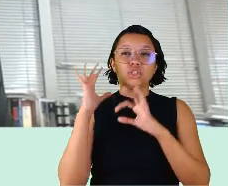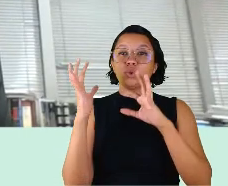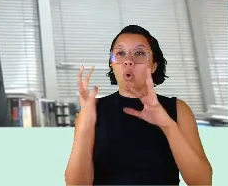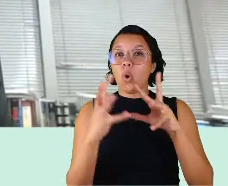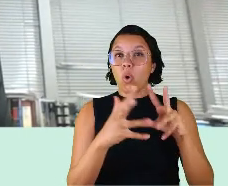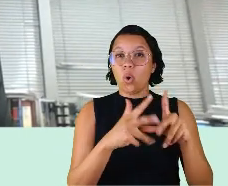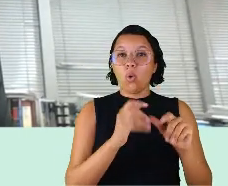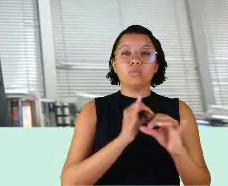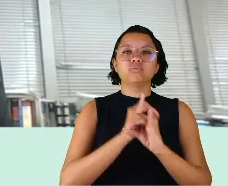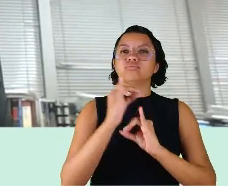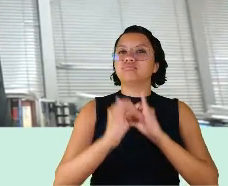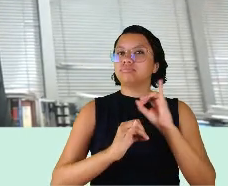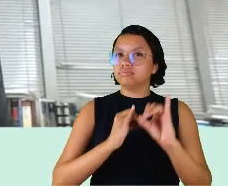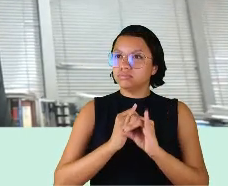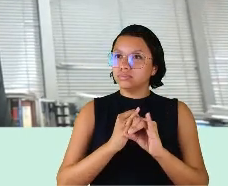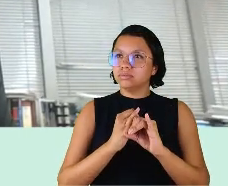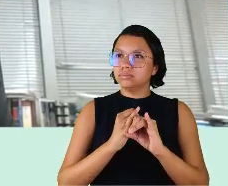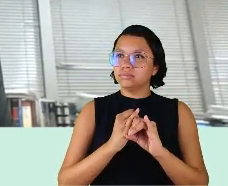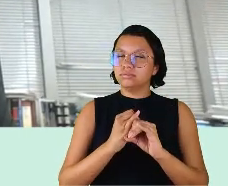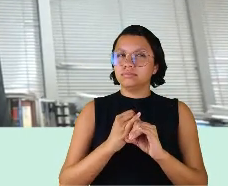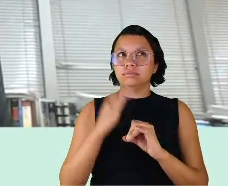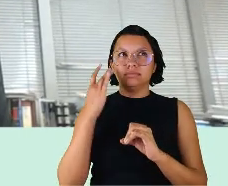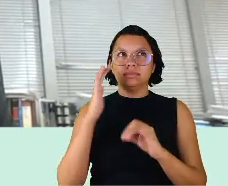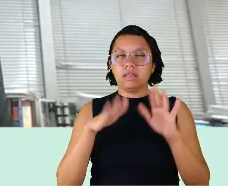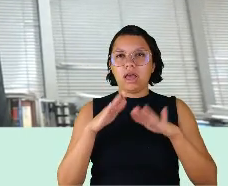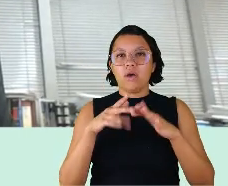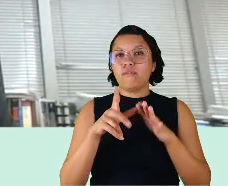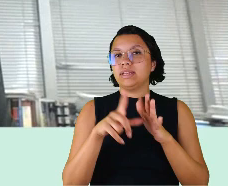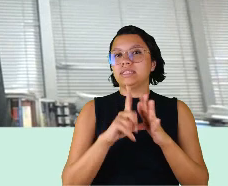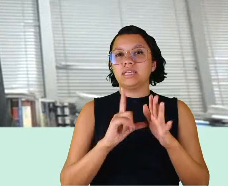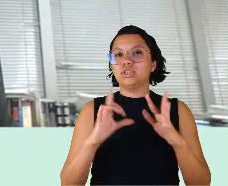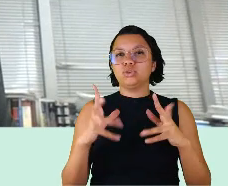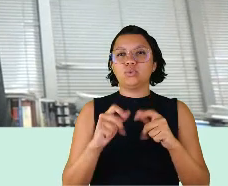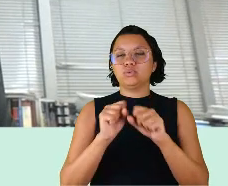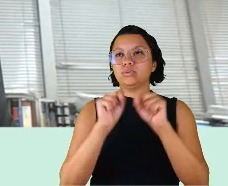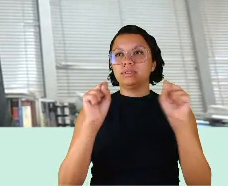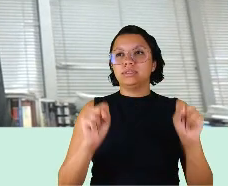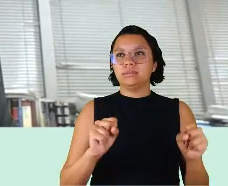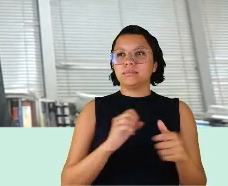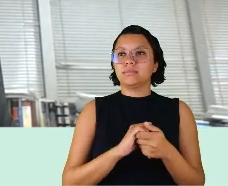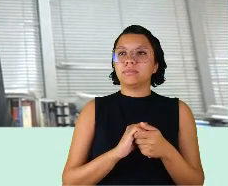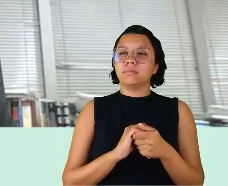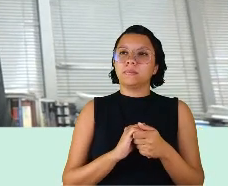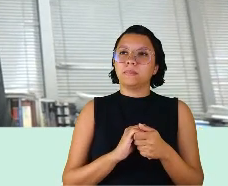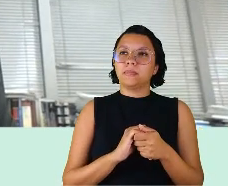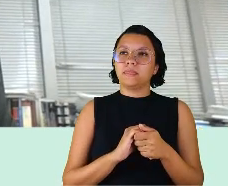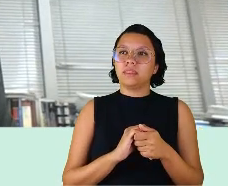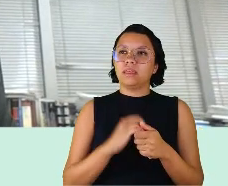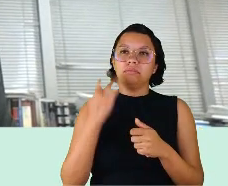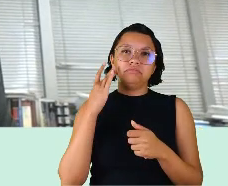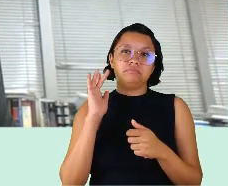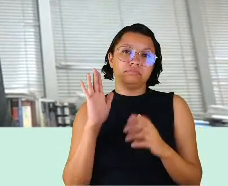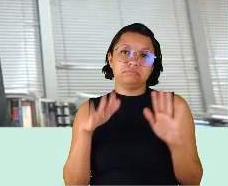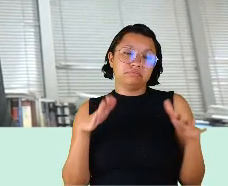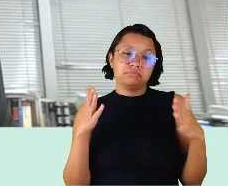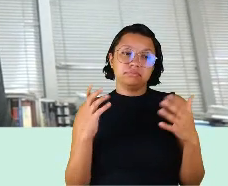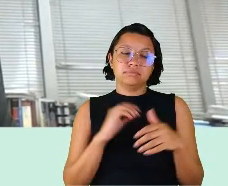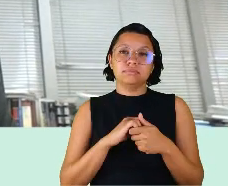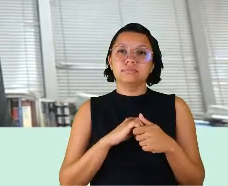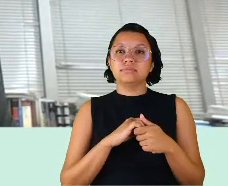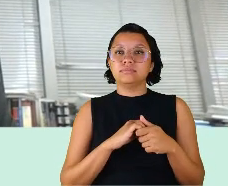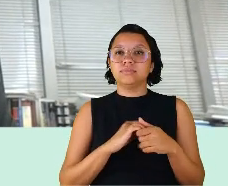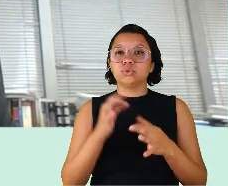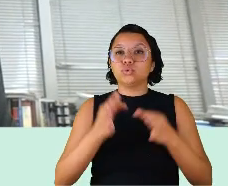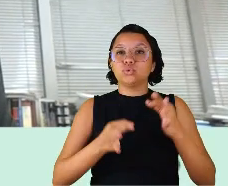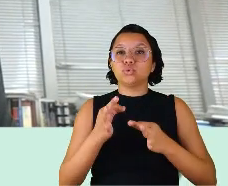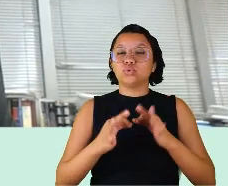realmente digitalizado, bem antes do que todo o sistema, né? E, sei lá, vai ser um